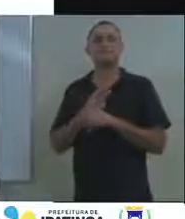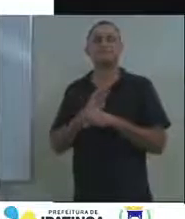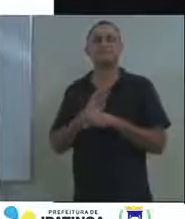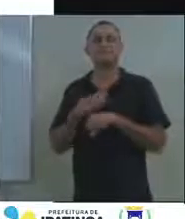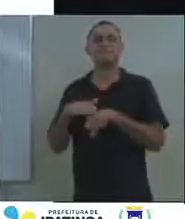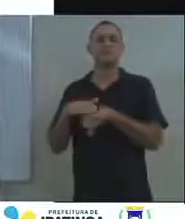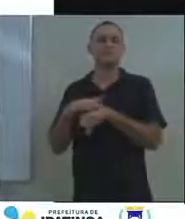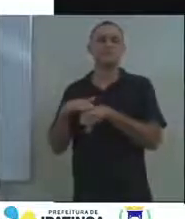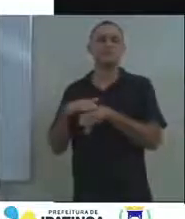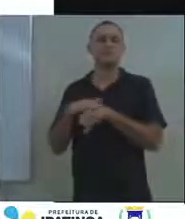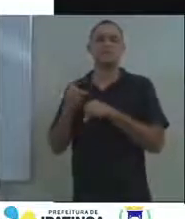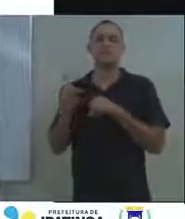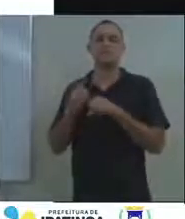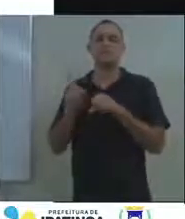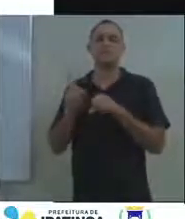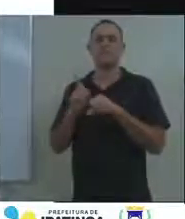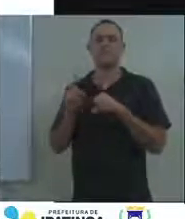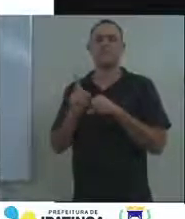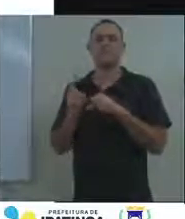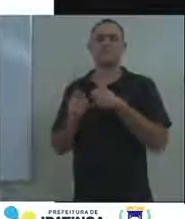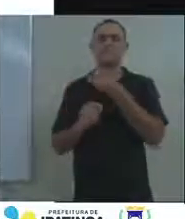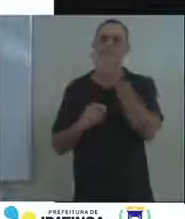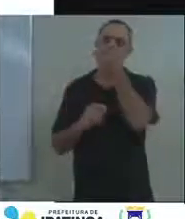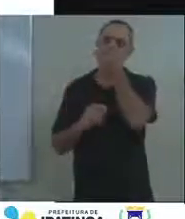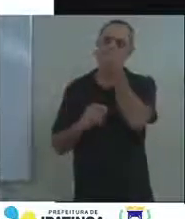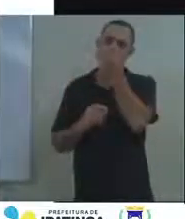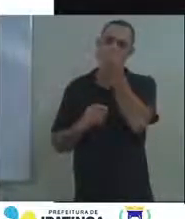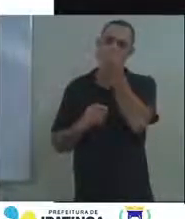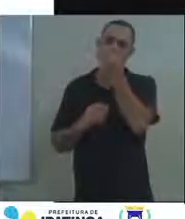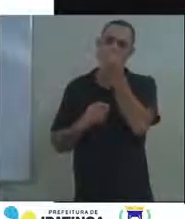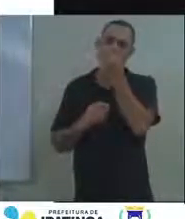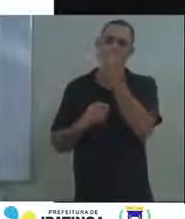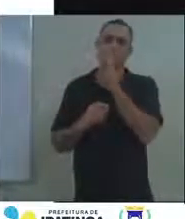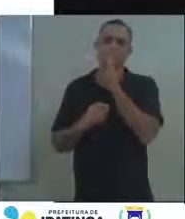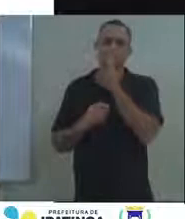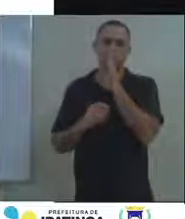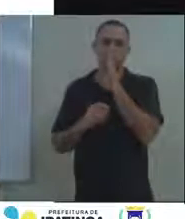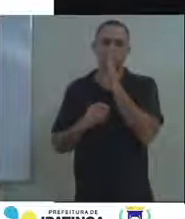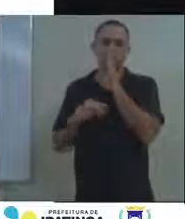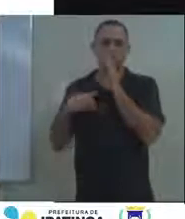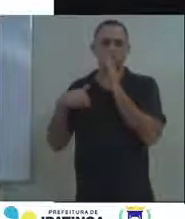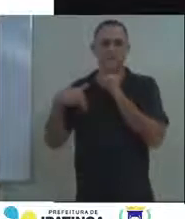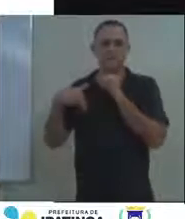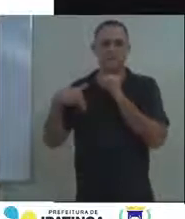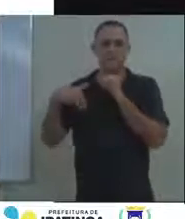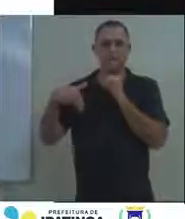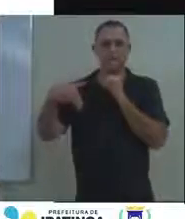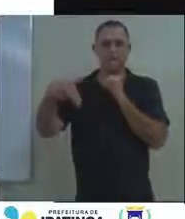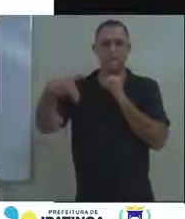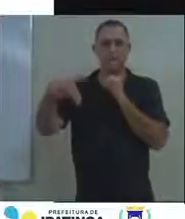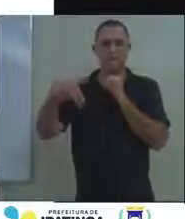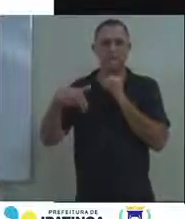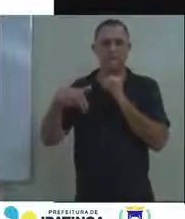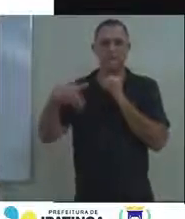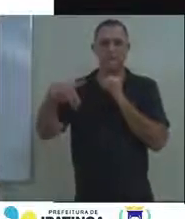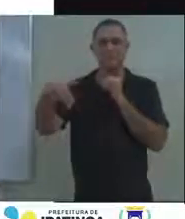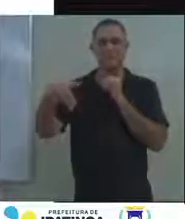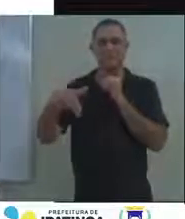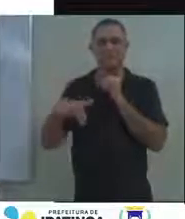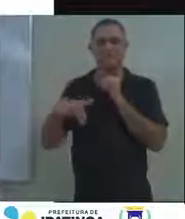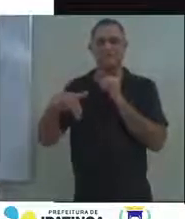conversando. Faça um repouso vocal no caminho, no trajeto, né? Entre